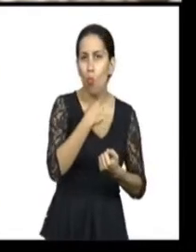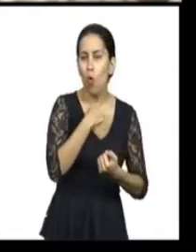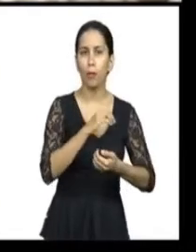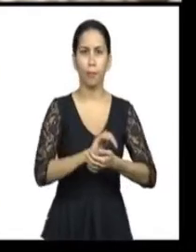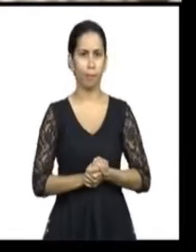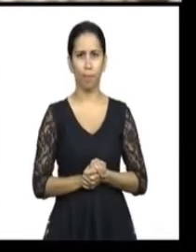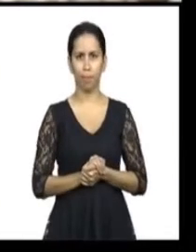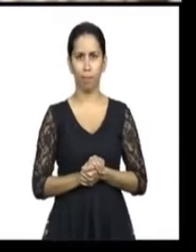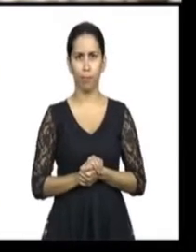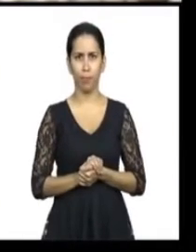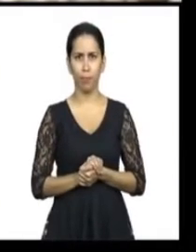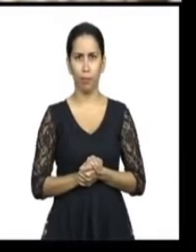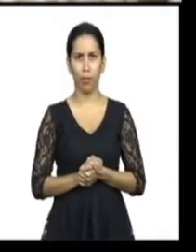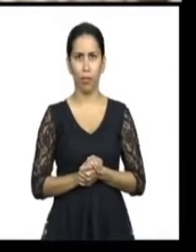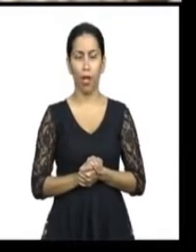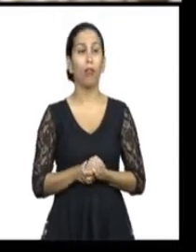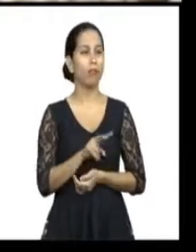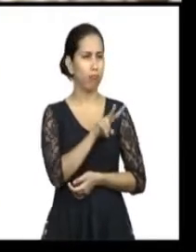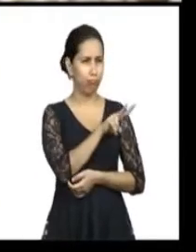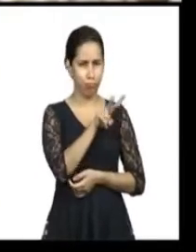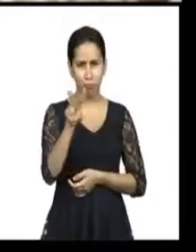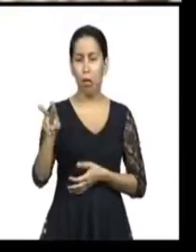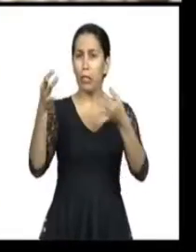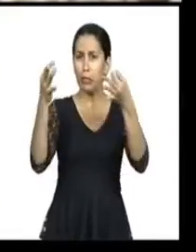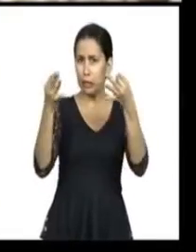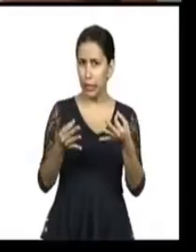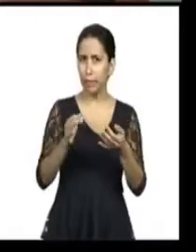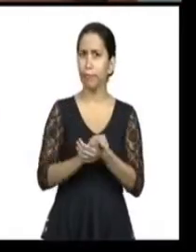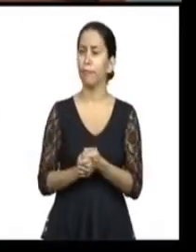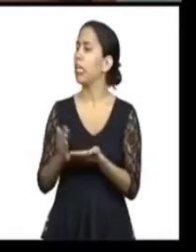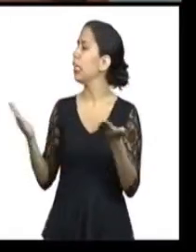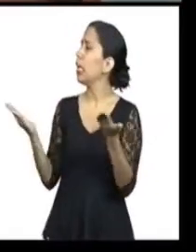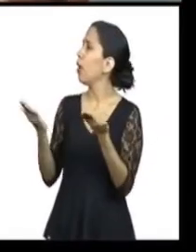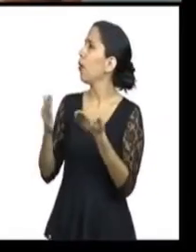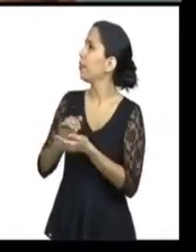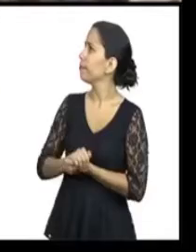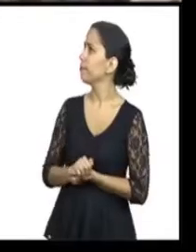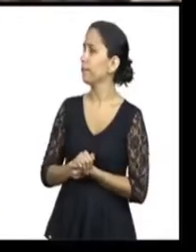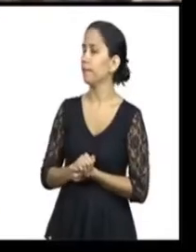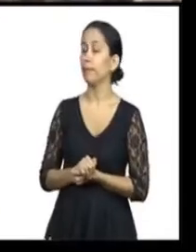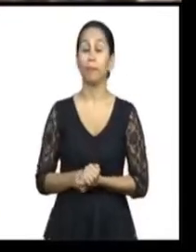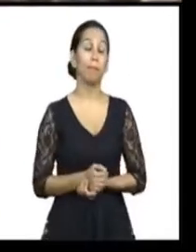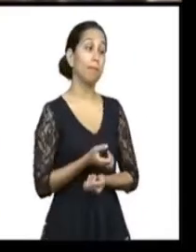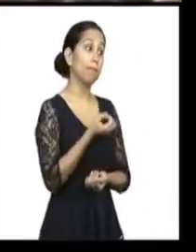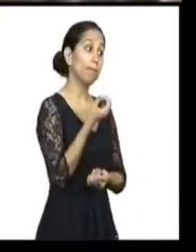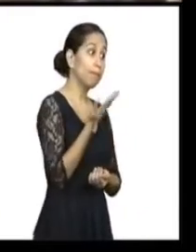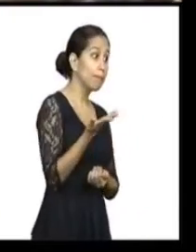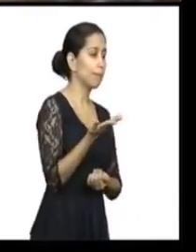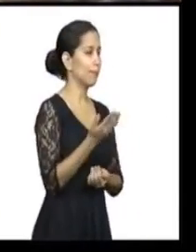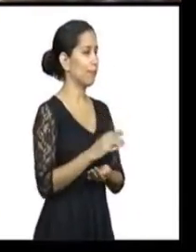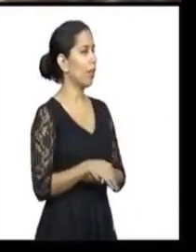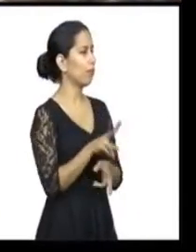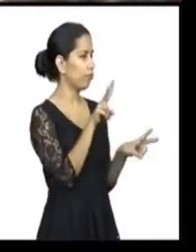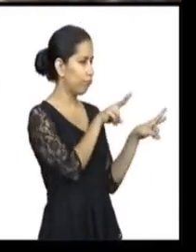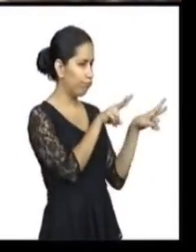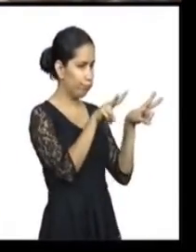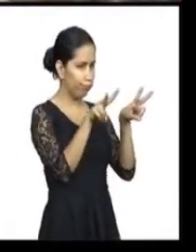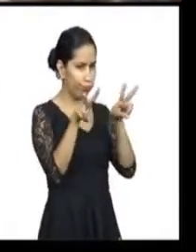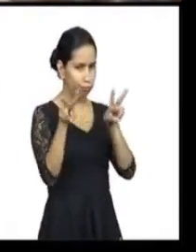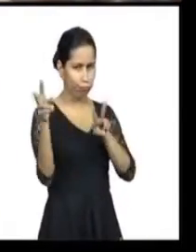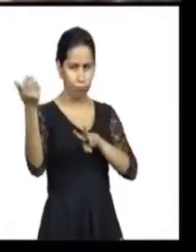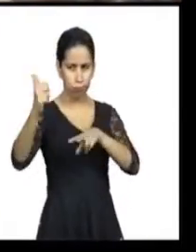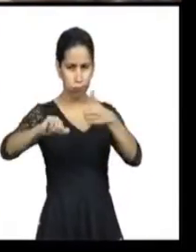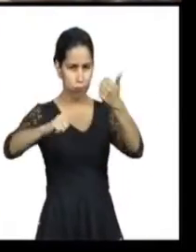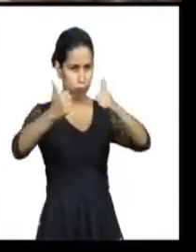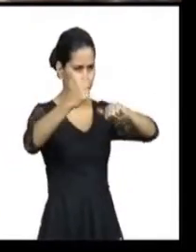Tudo preparado e checado para garantir a segurança de todos. E agora, Márcio? Bom, após toda a checagem, se